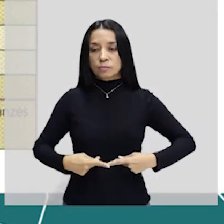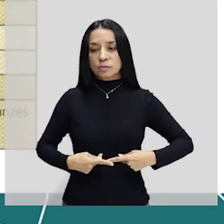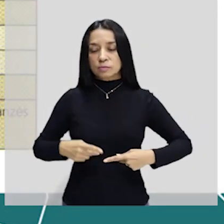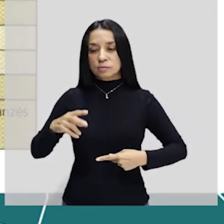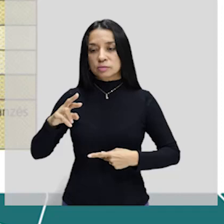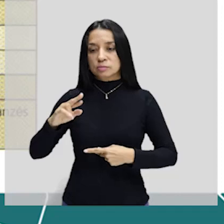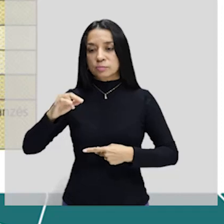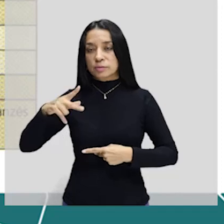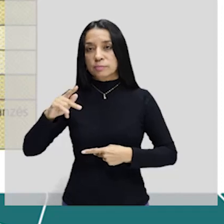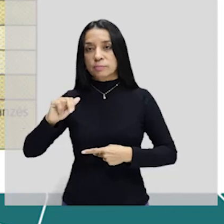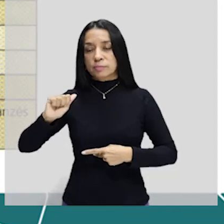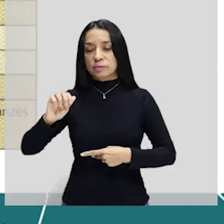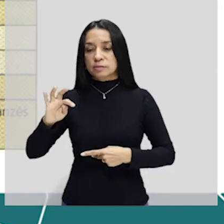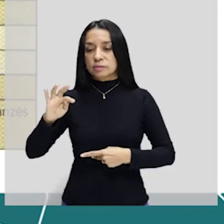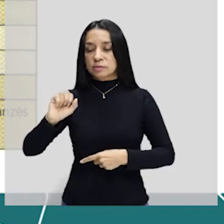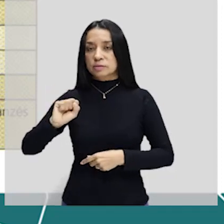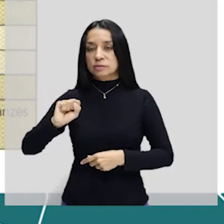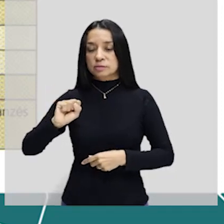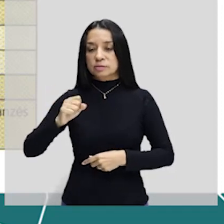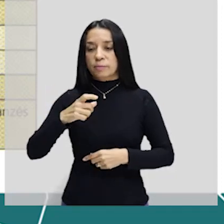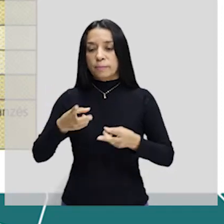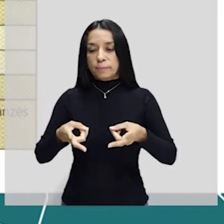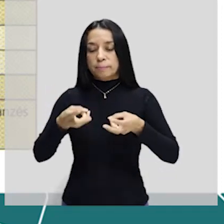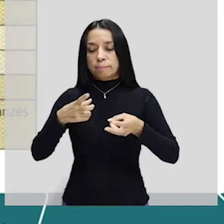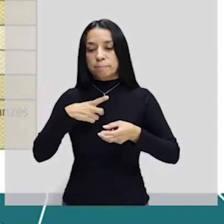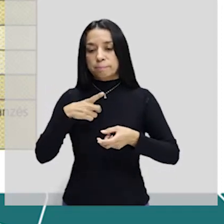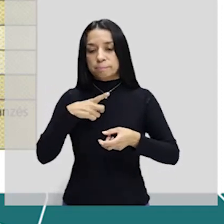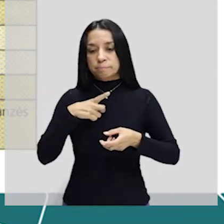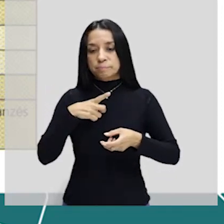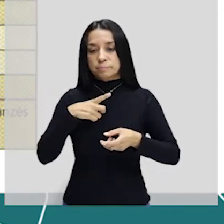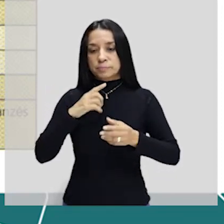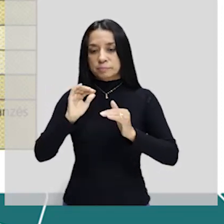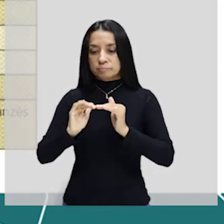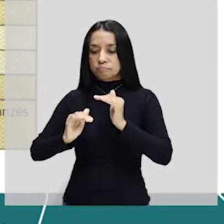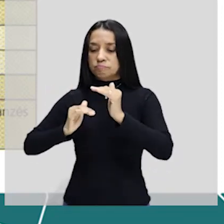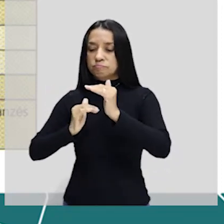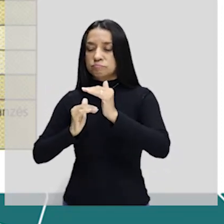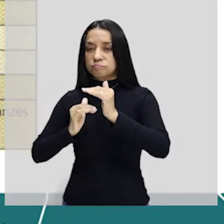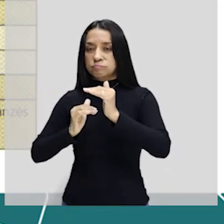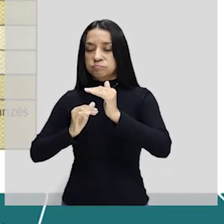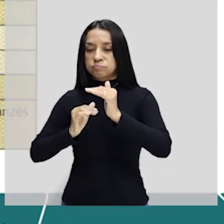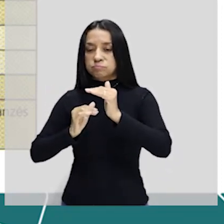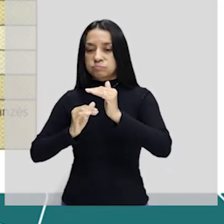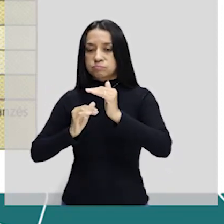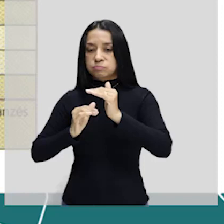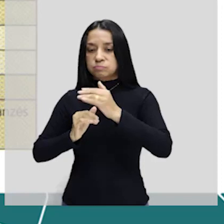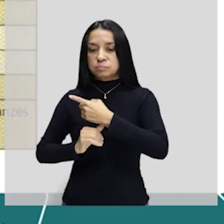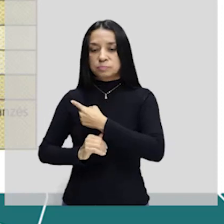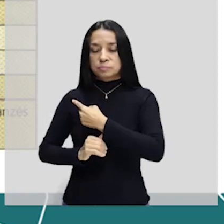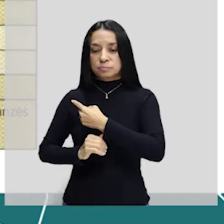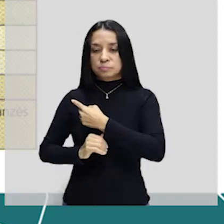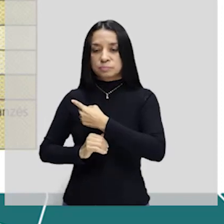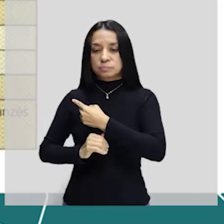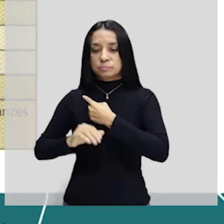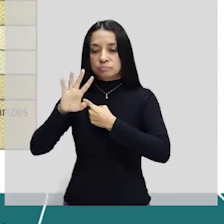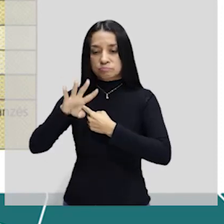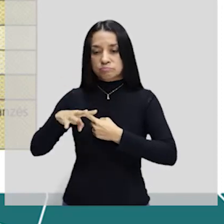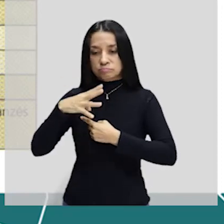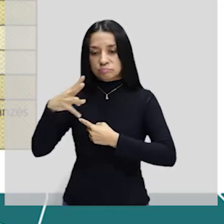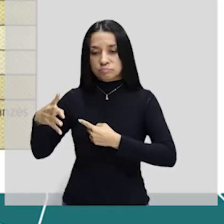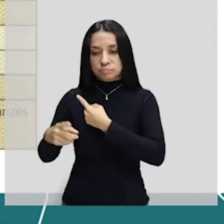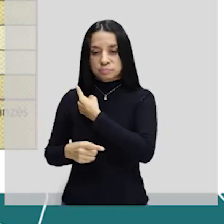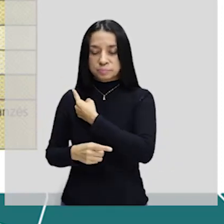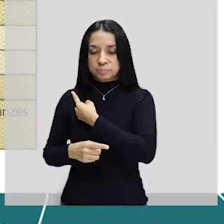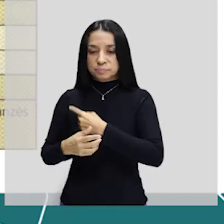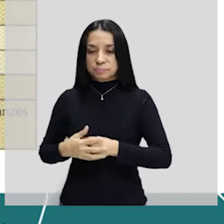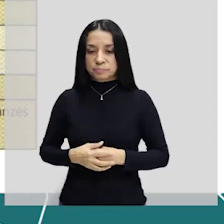primatas. A gente vai perceber que existem as subordens, até chegar à subordem dos mamíferos,